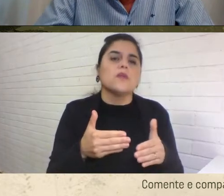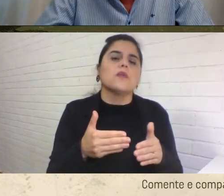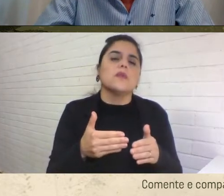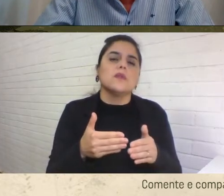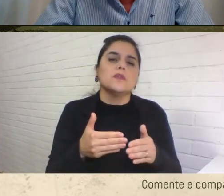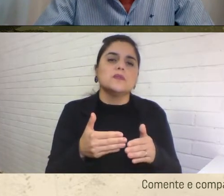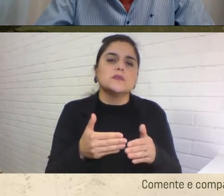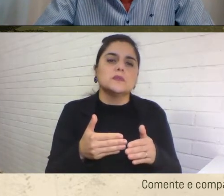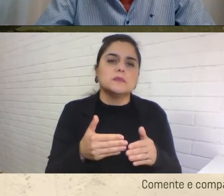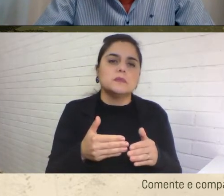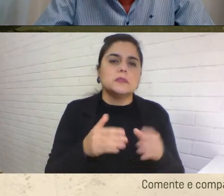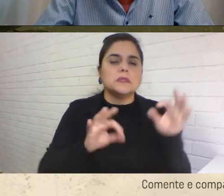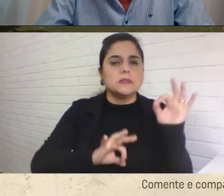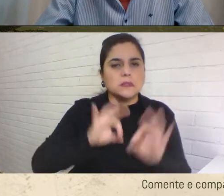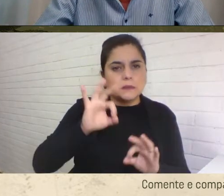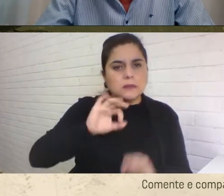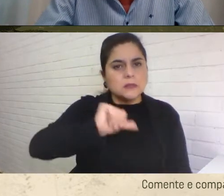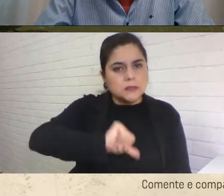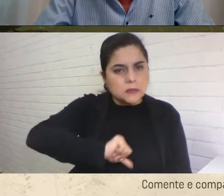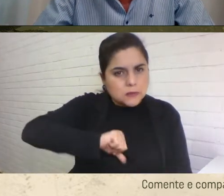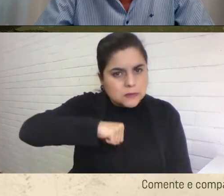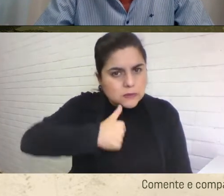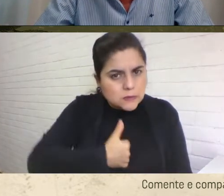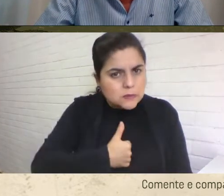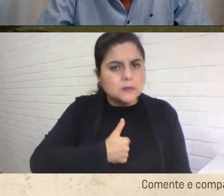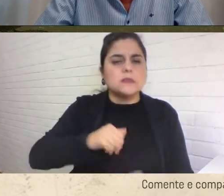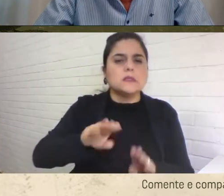promoção da autoestima, da resiliência,